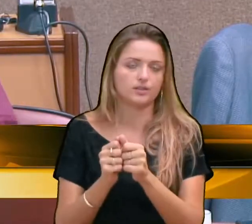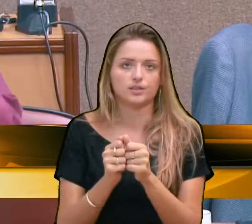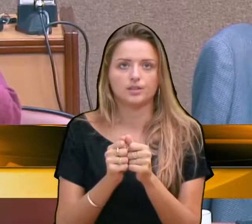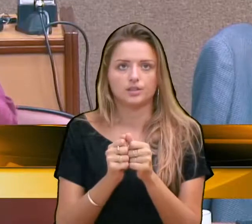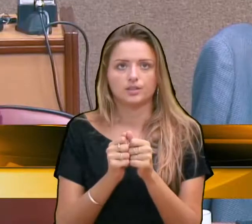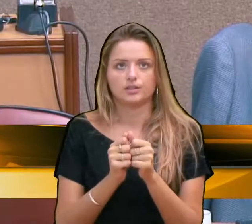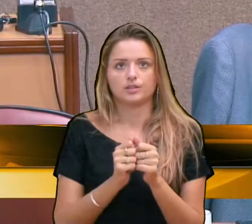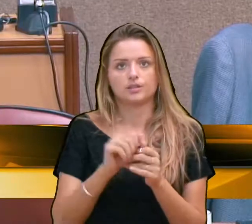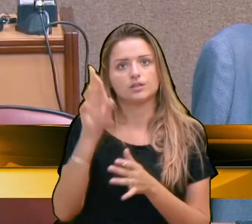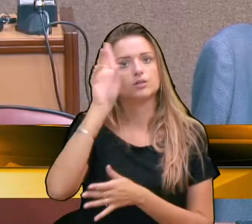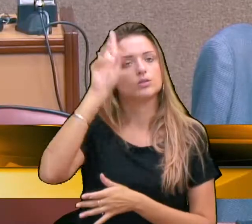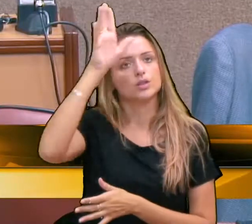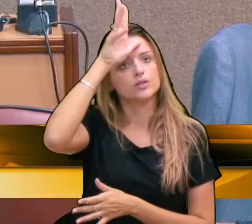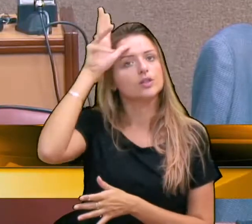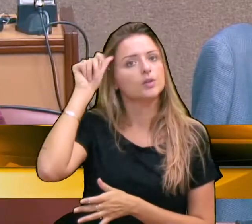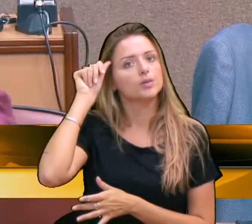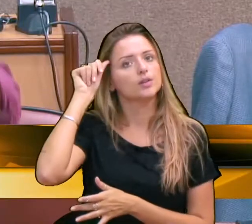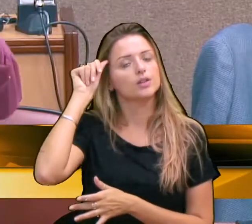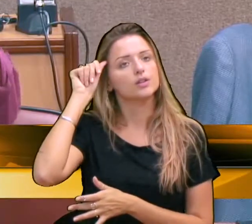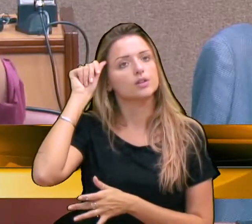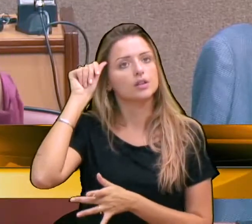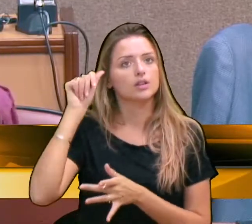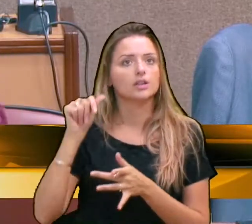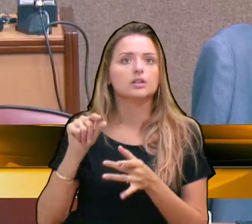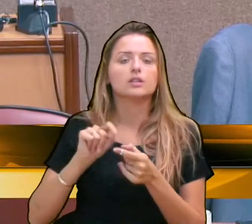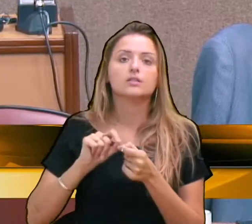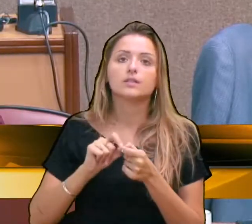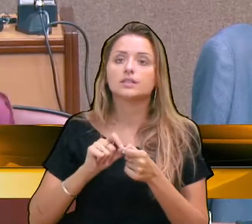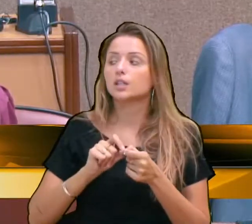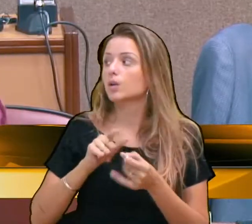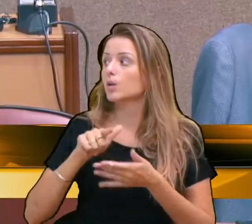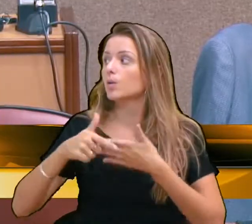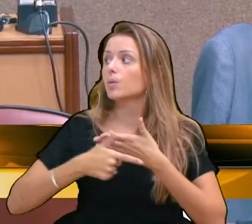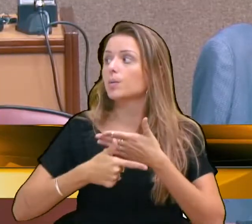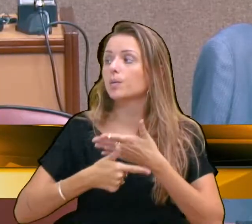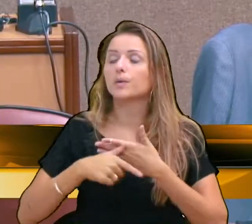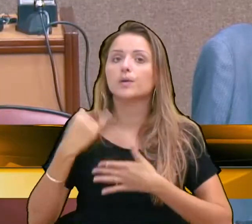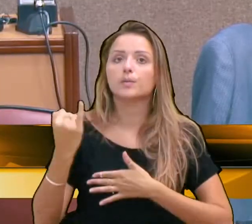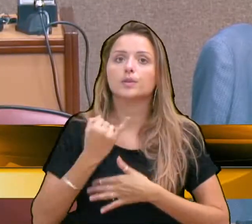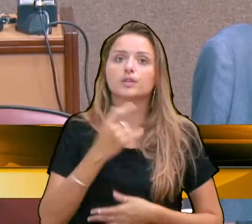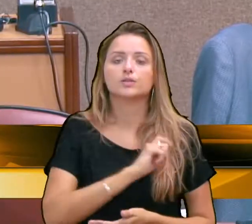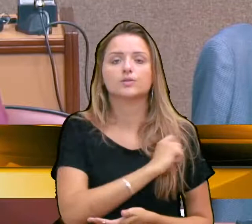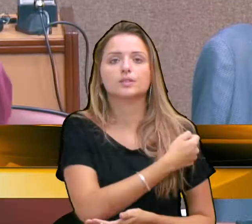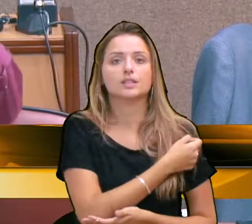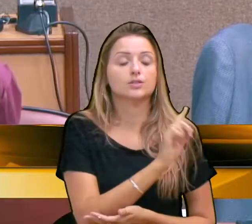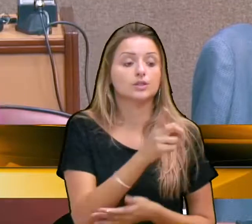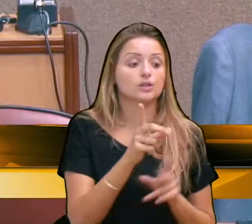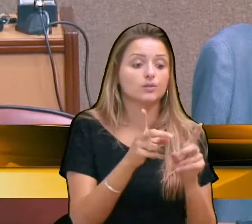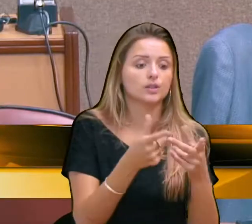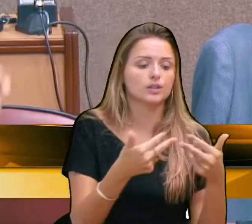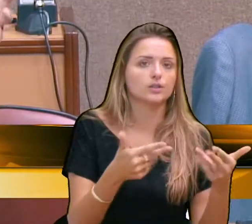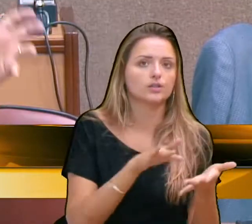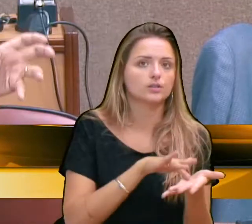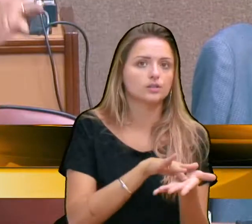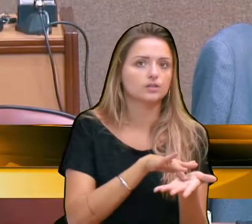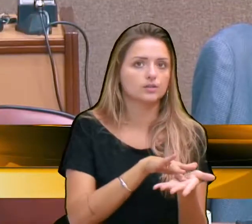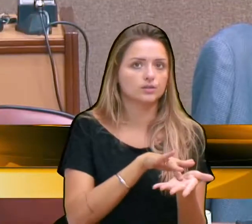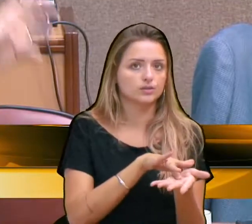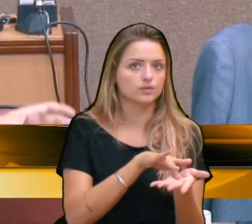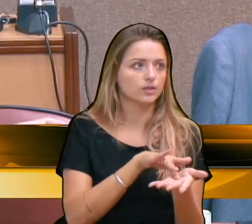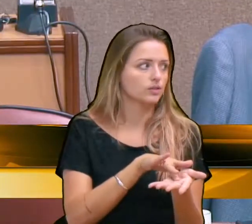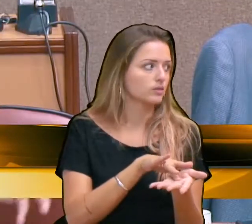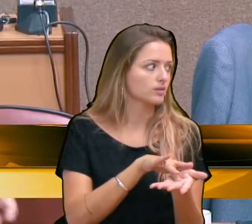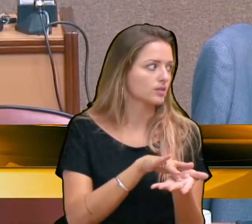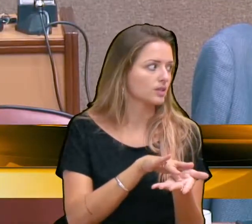público, enquanto prefeitura, estarmos na linha de frente dessa fiscalização ao comércio ilegal, porque, repito, face à